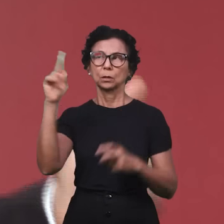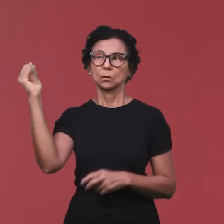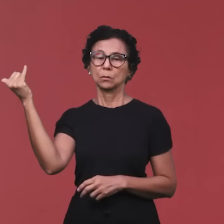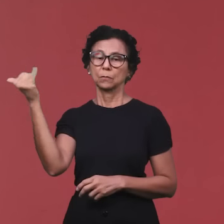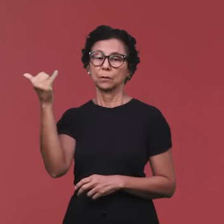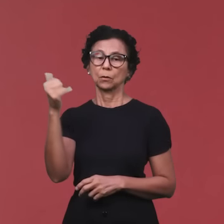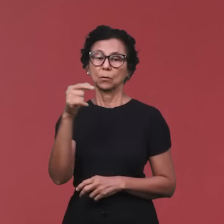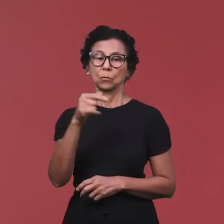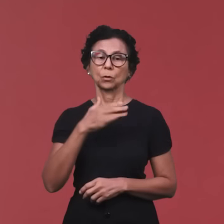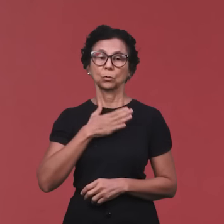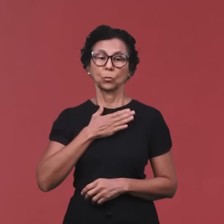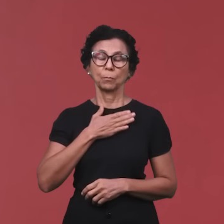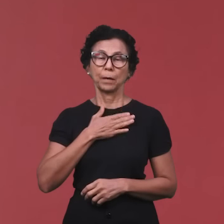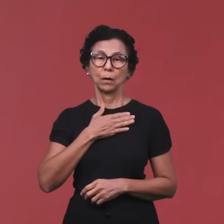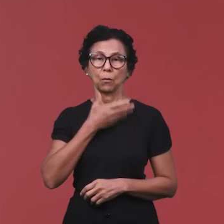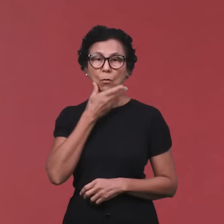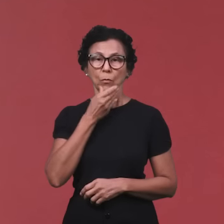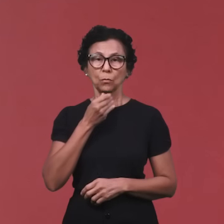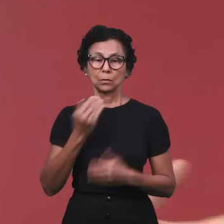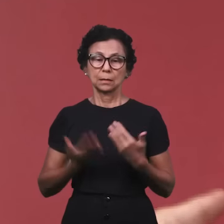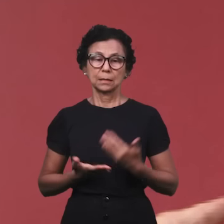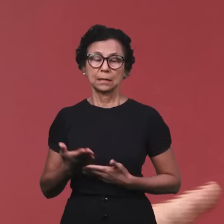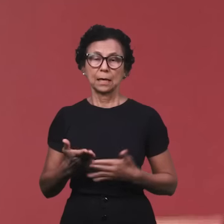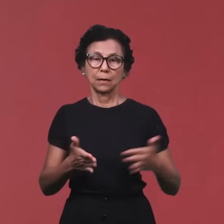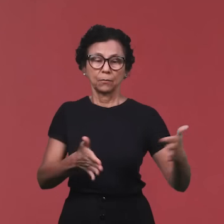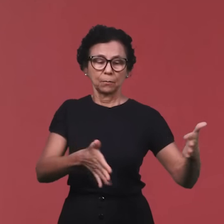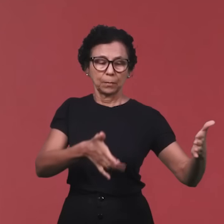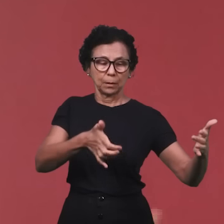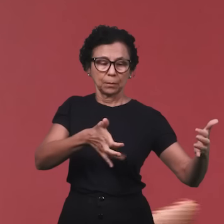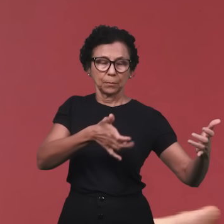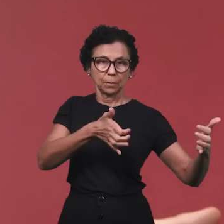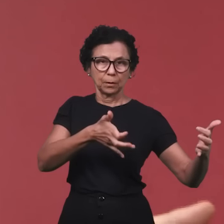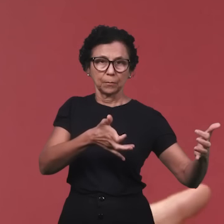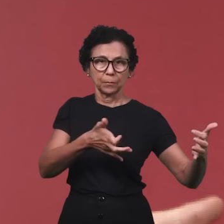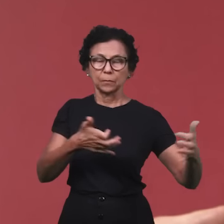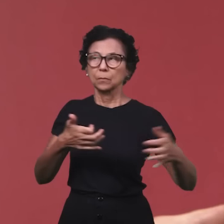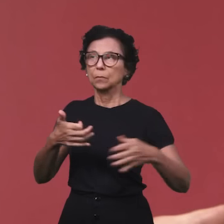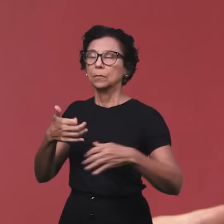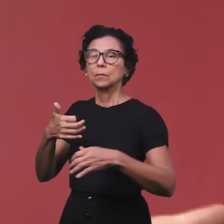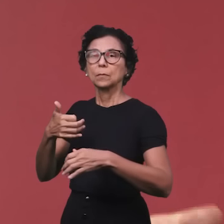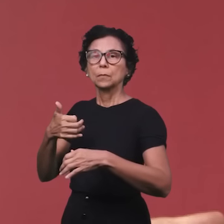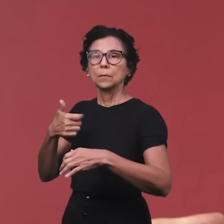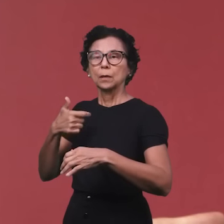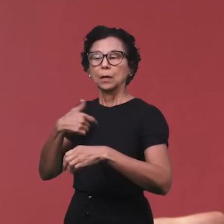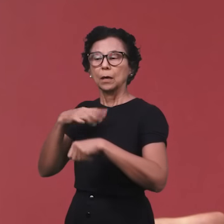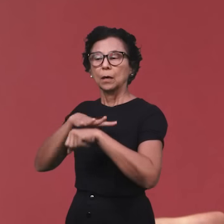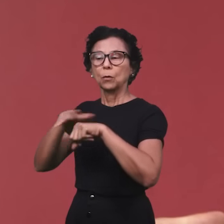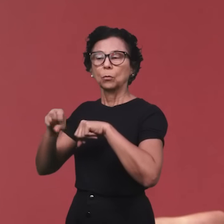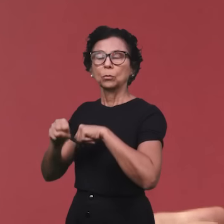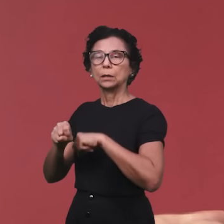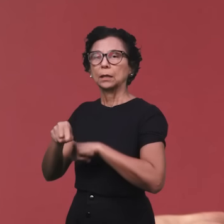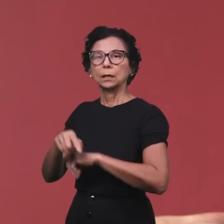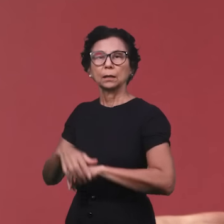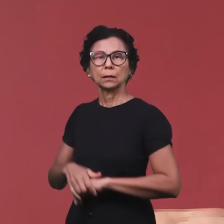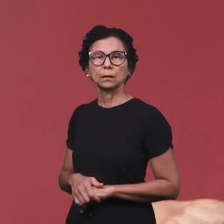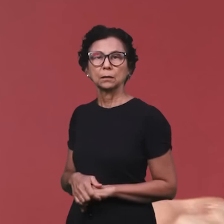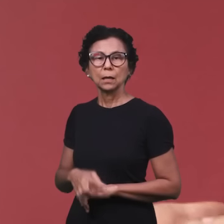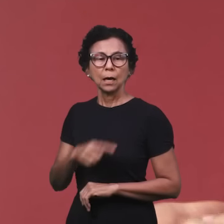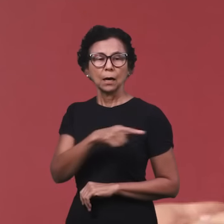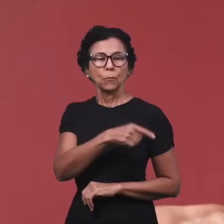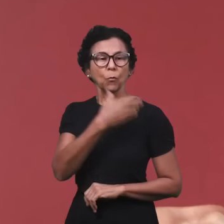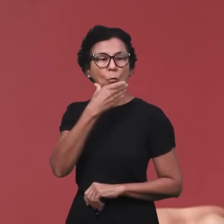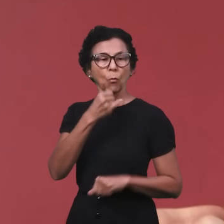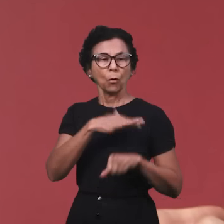servo dedilhava ali, eu curei o enfermo. Quer dizer, aí você vai falar o seguinte: não foi o servo que dedilhou, que curou, não